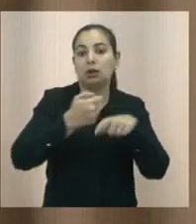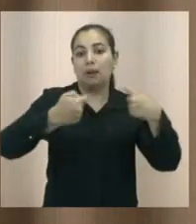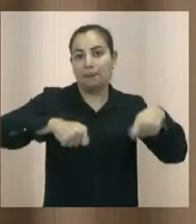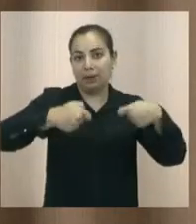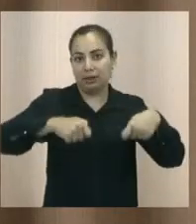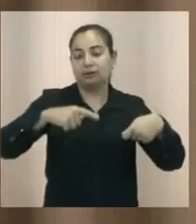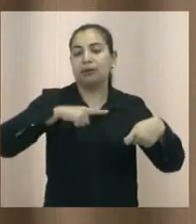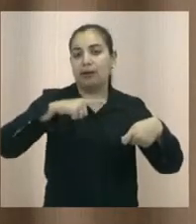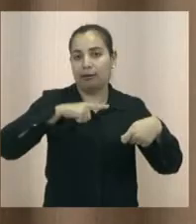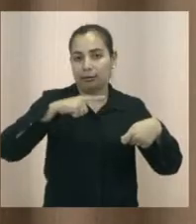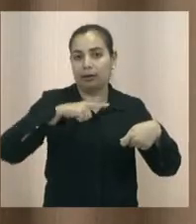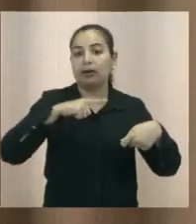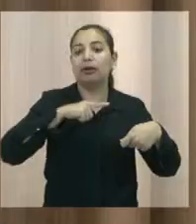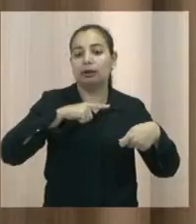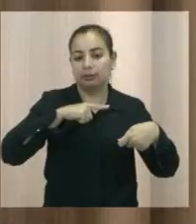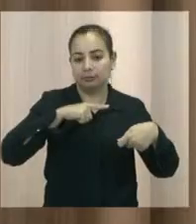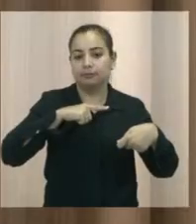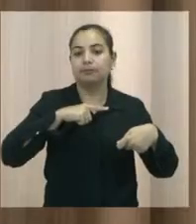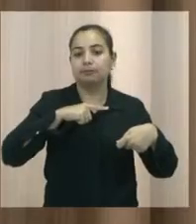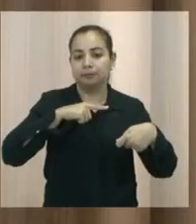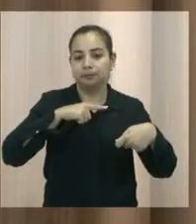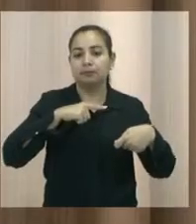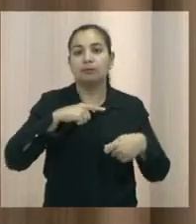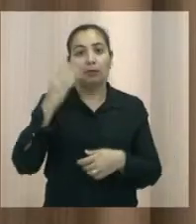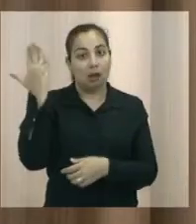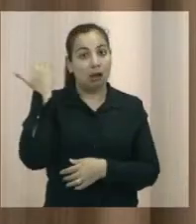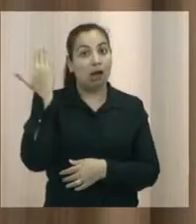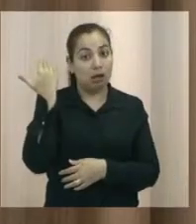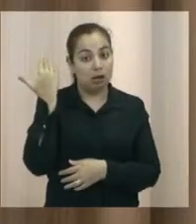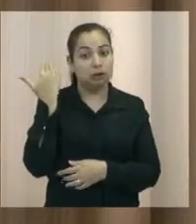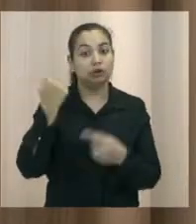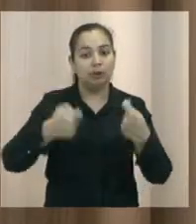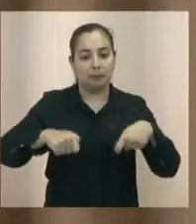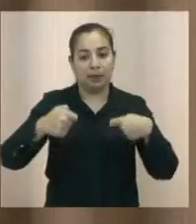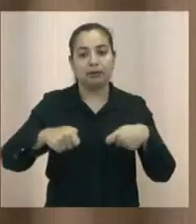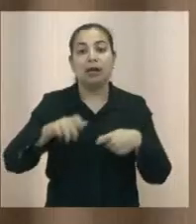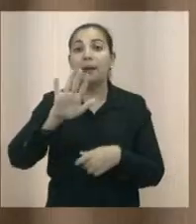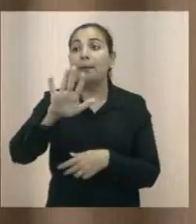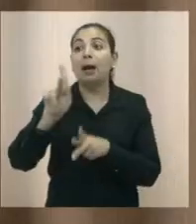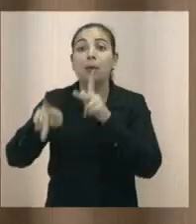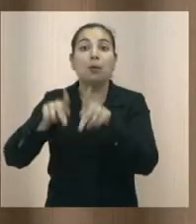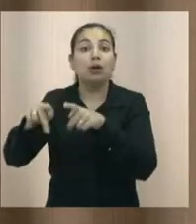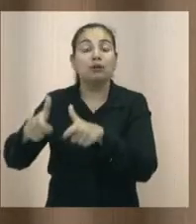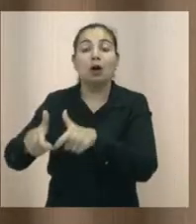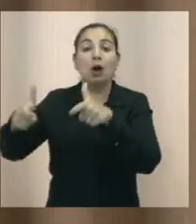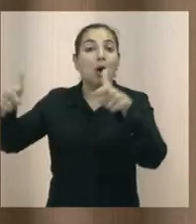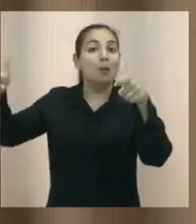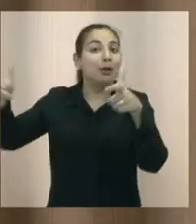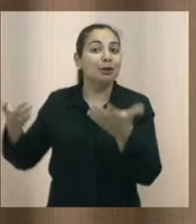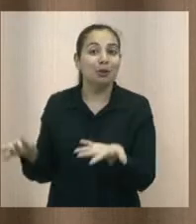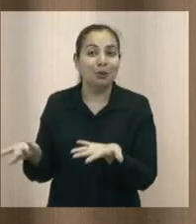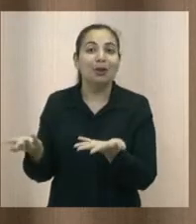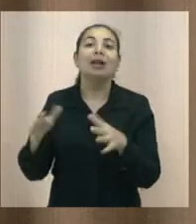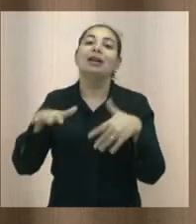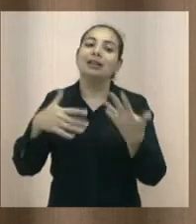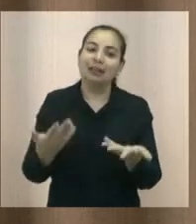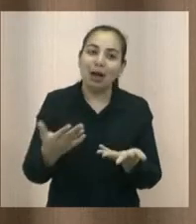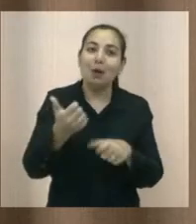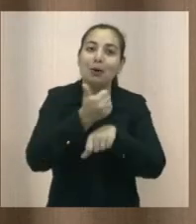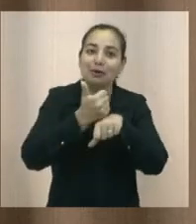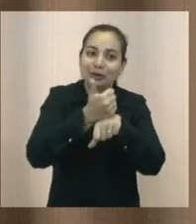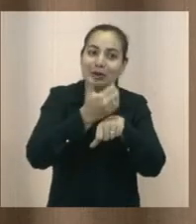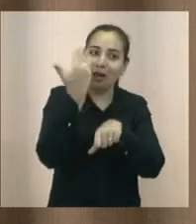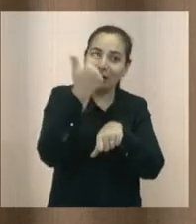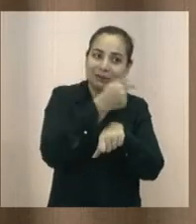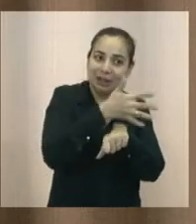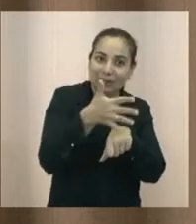O mínimo. O dobro mais ou menos do que temos, e naquela época para cá a população aumentou, né? Então a necessidade também aumentou. Então,